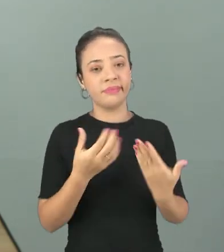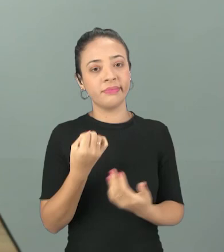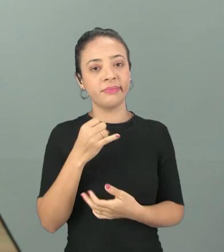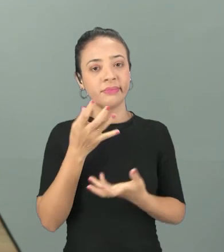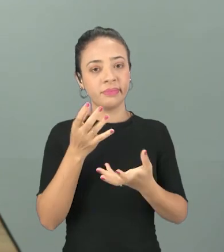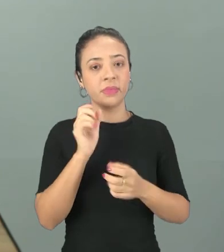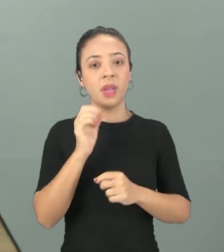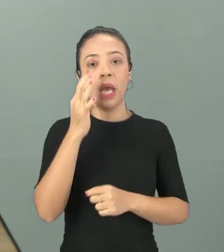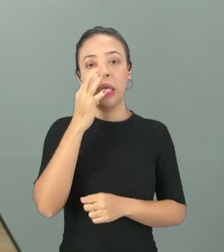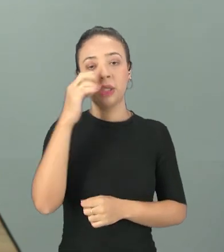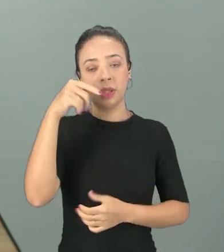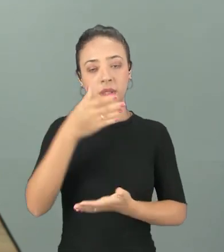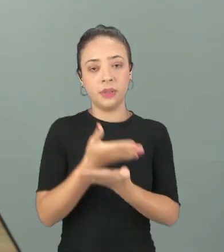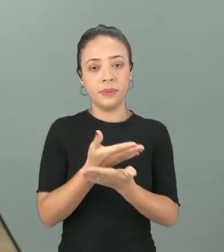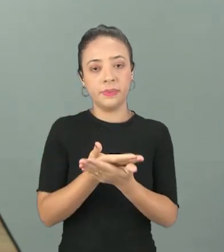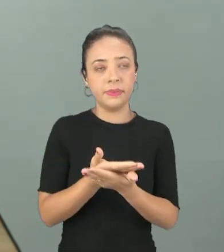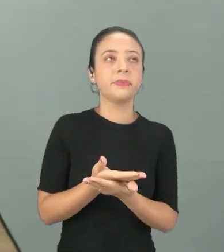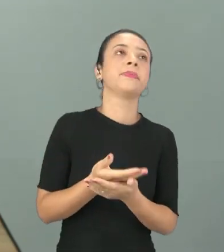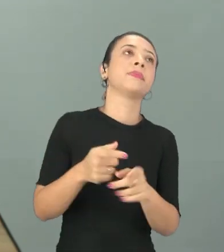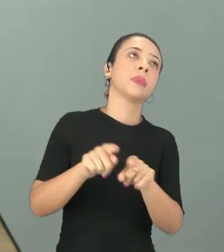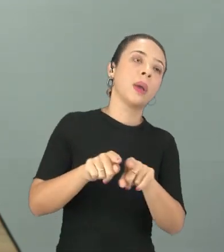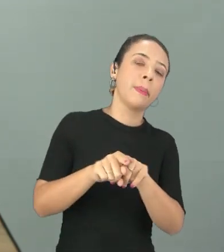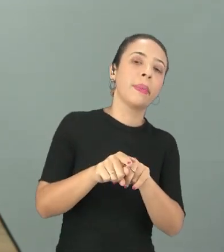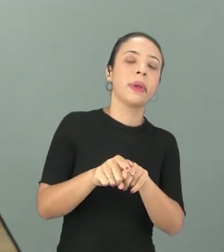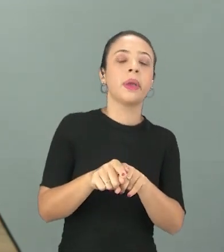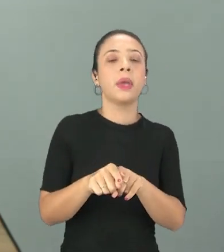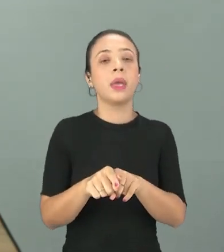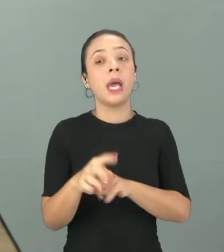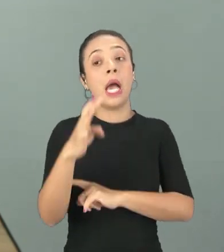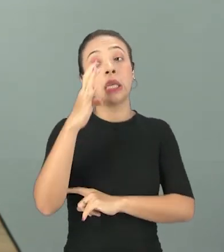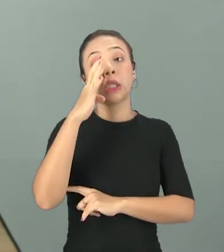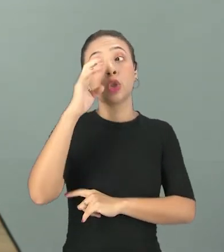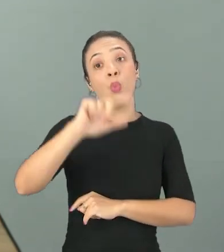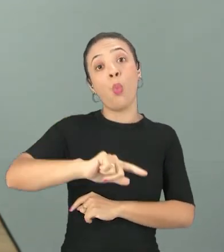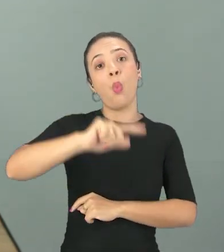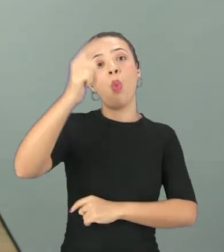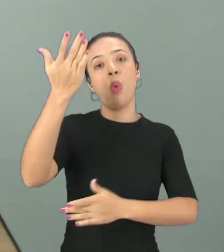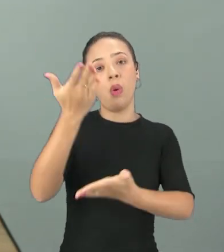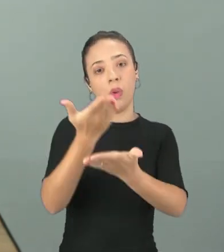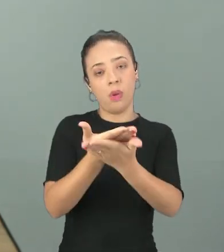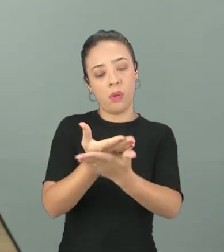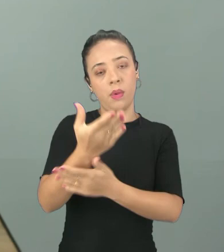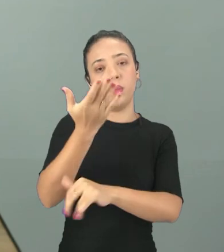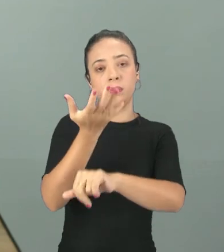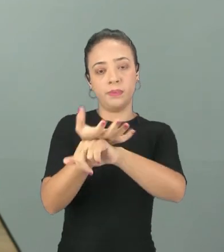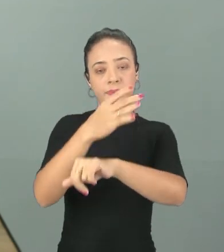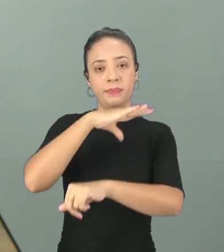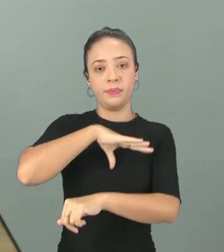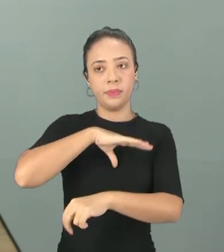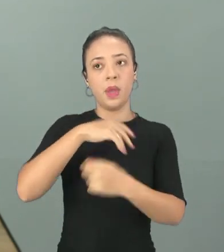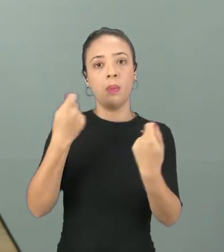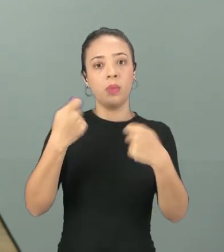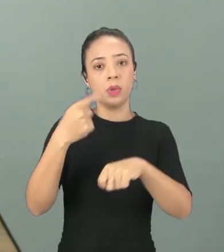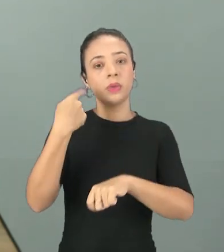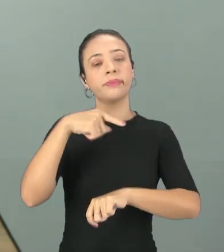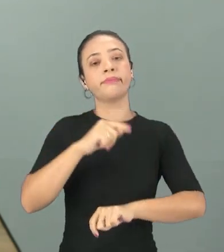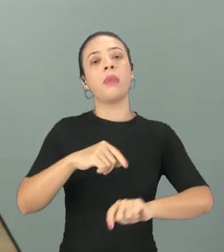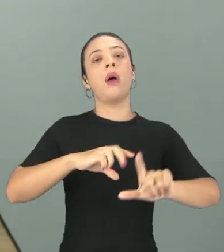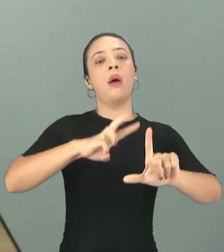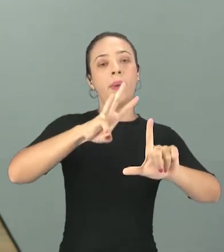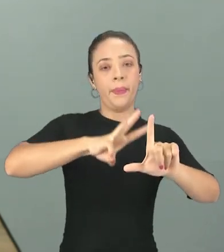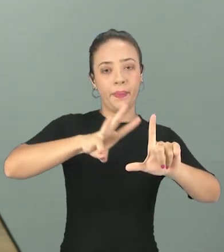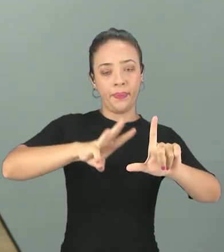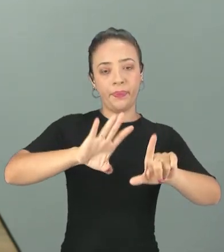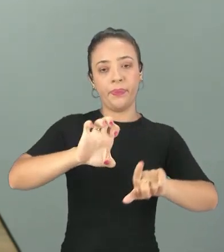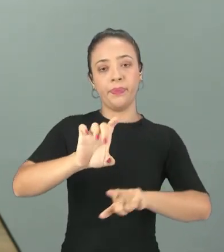quiserem rever essa aula, ou acessar ou rever outras aulas de língua portuguesa, vocês podem acessar a